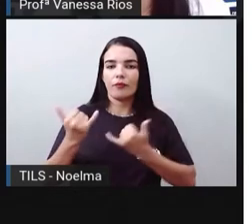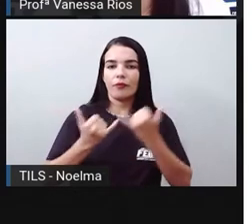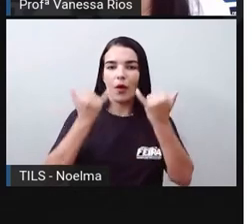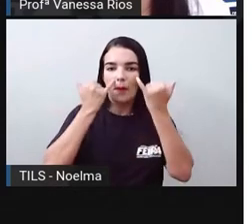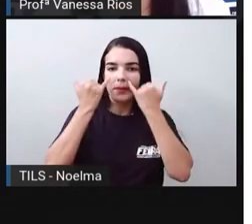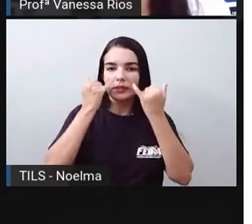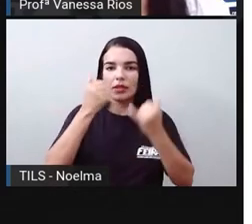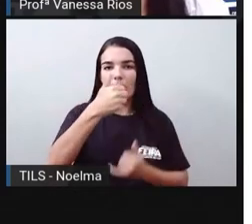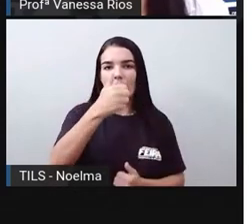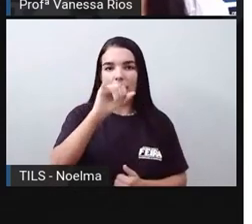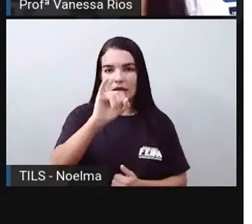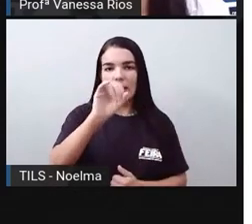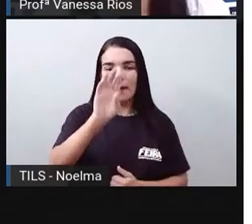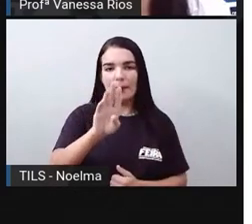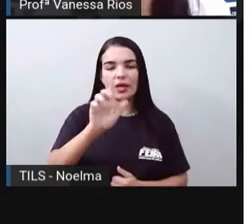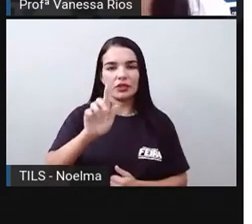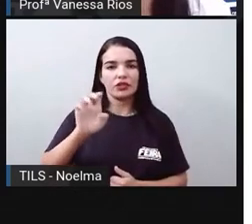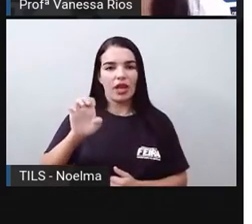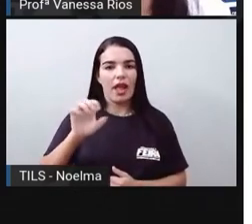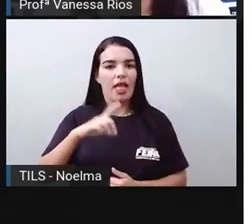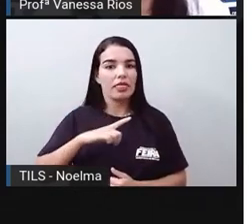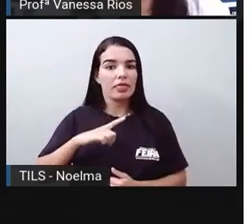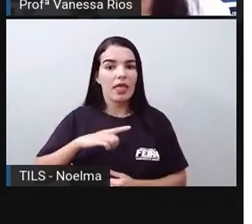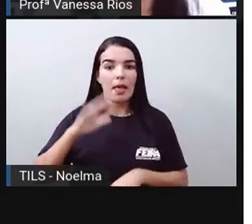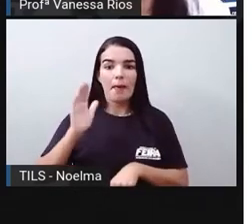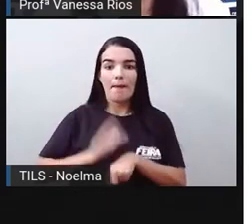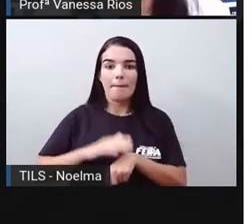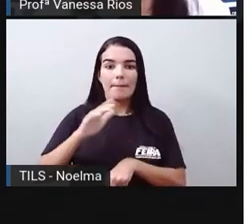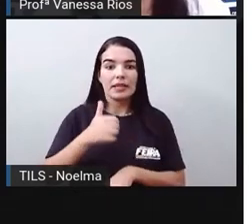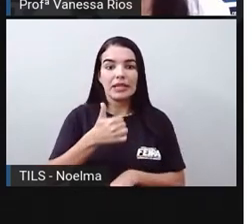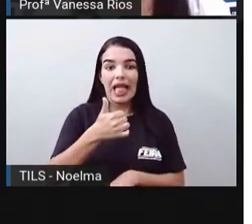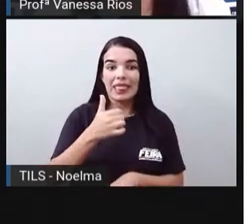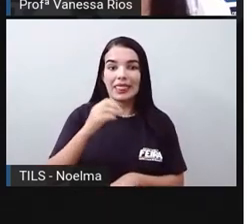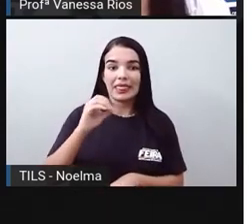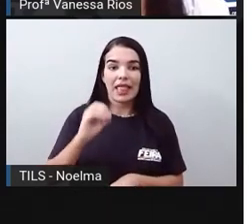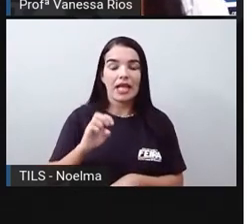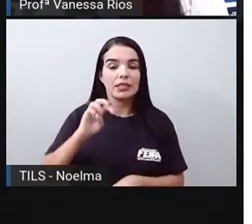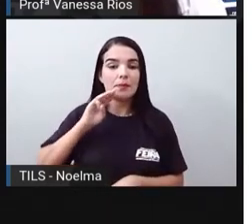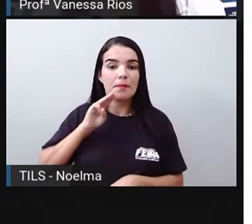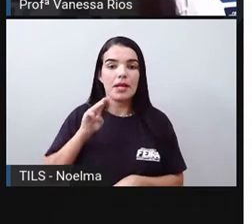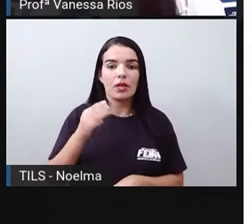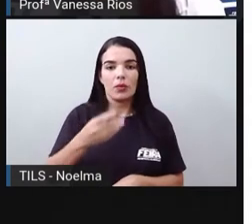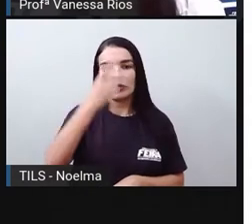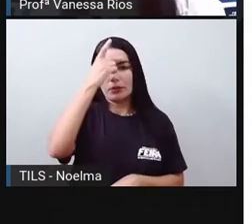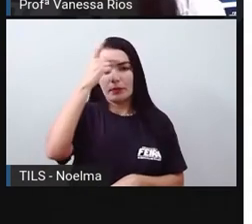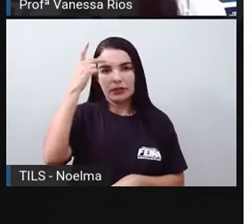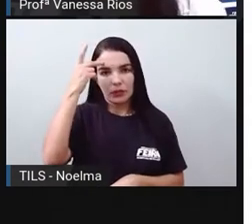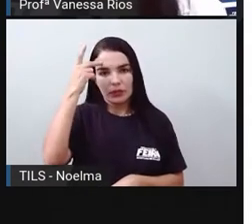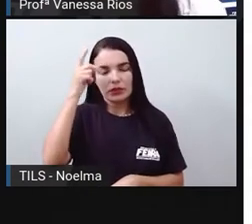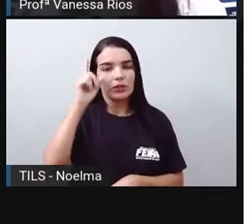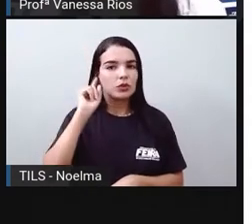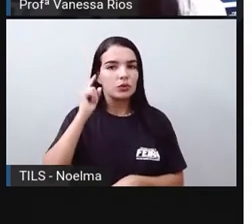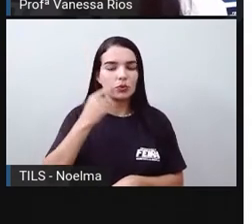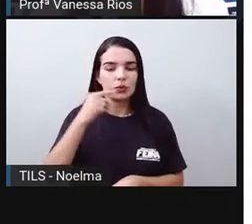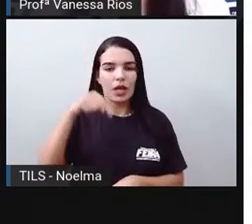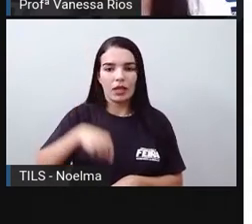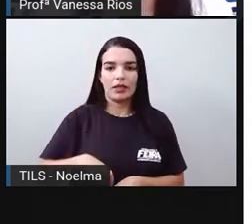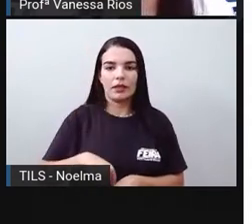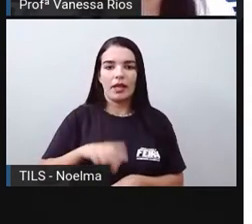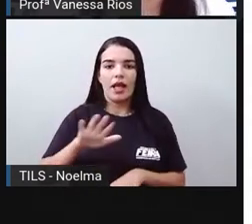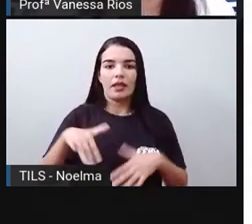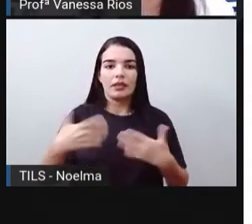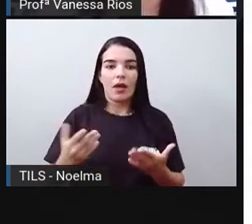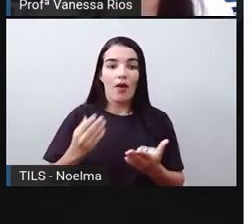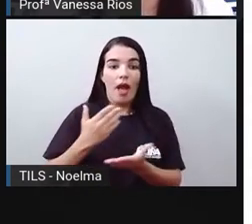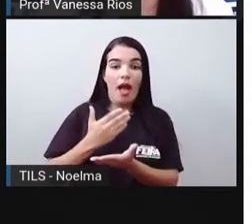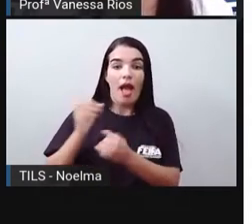de pessoas com alguma deficiência auditiva no Brasil. A educação de surdos no país, que resultou da criação da